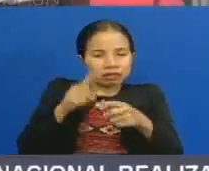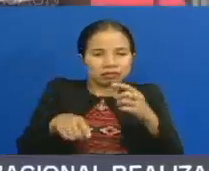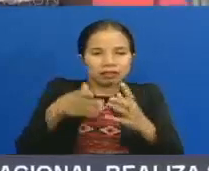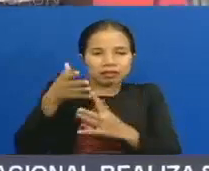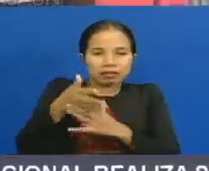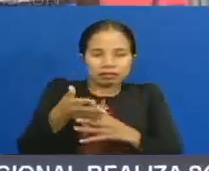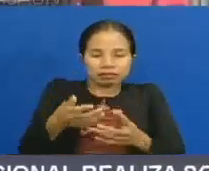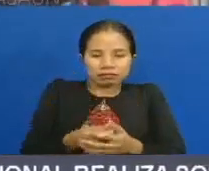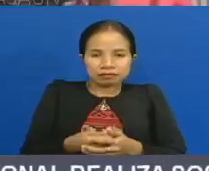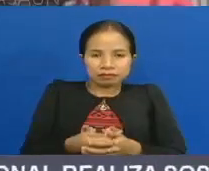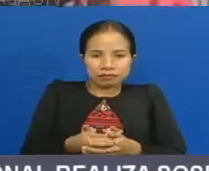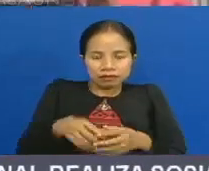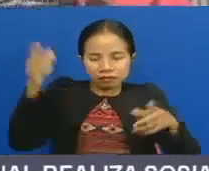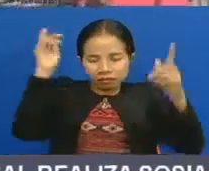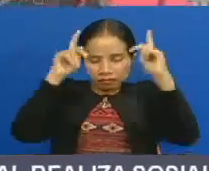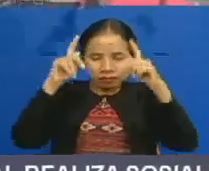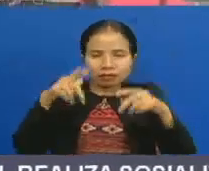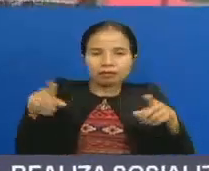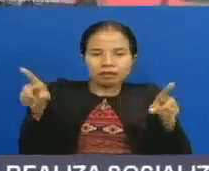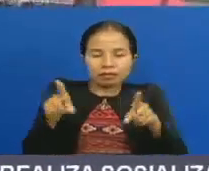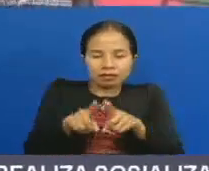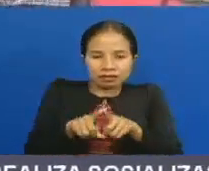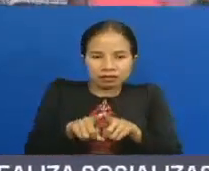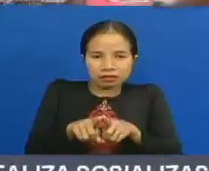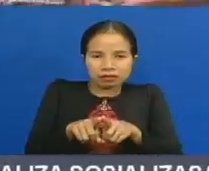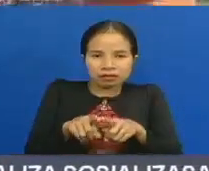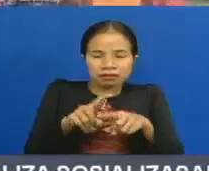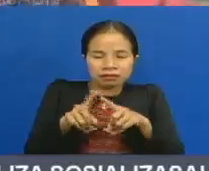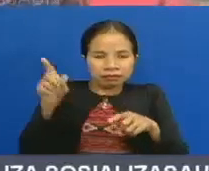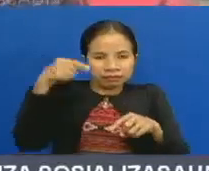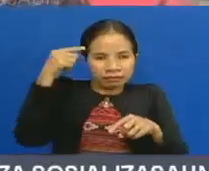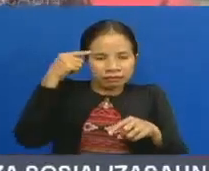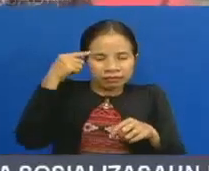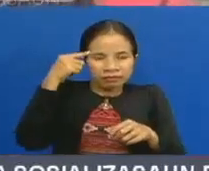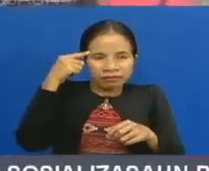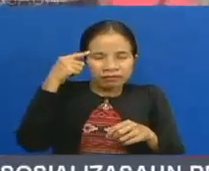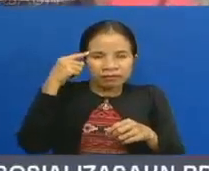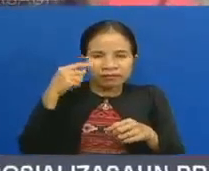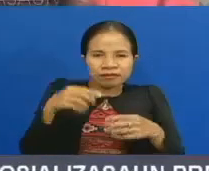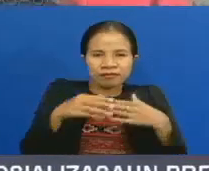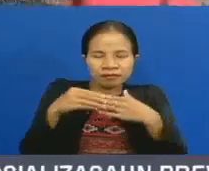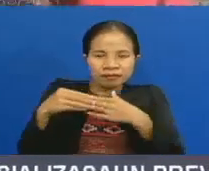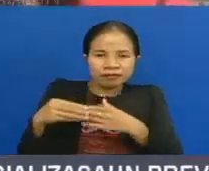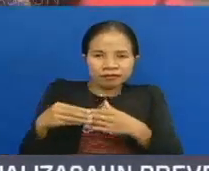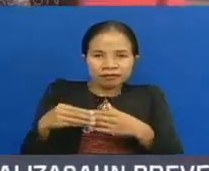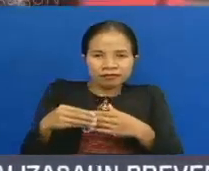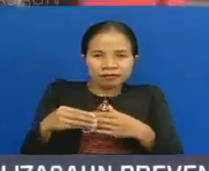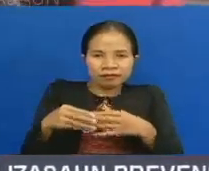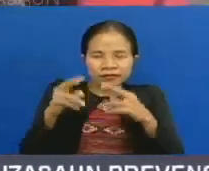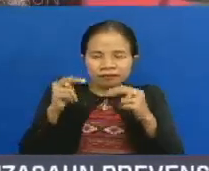Maibe, situasaun makanesane, mas gubernu autoridade